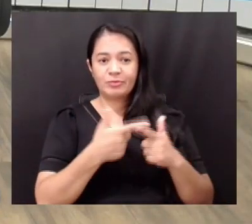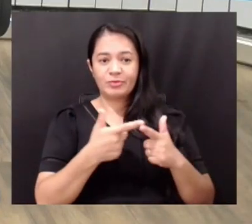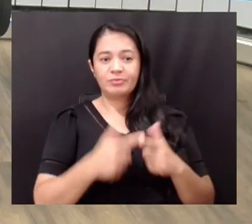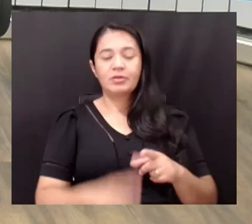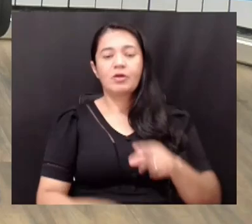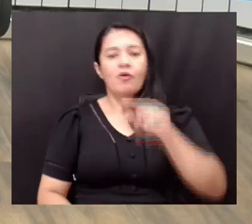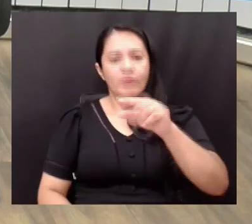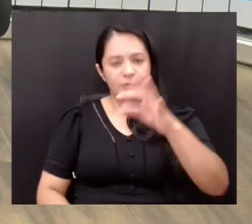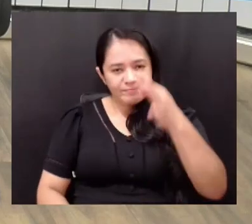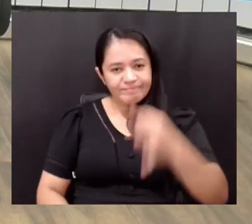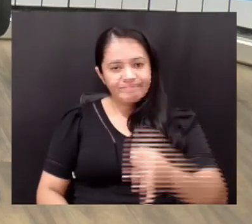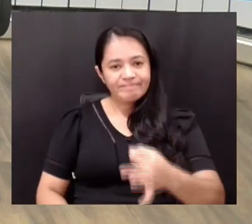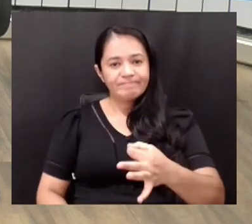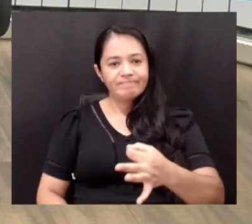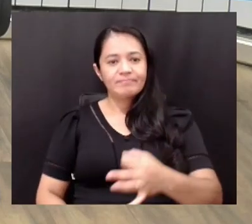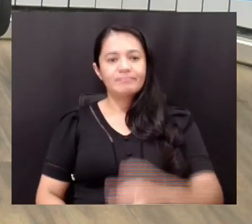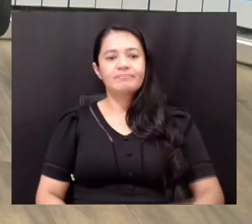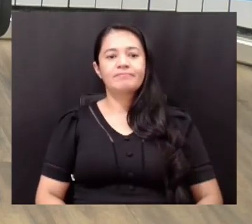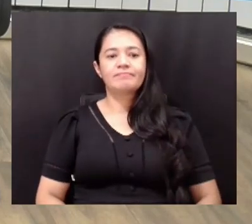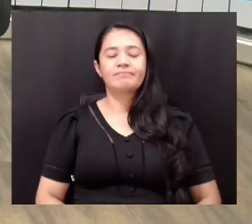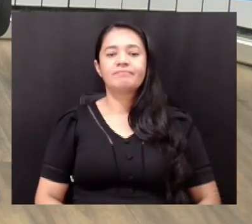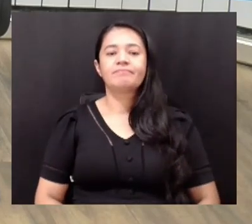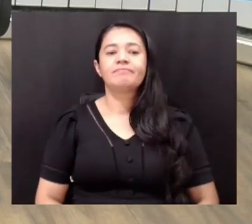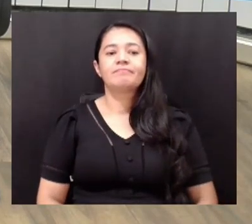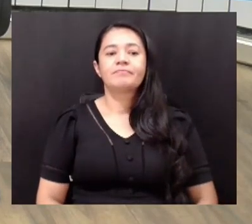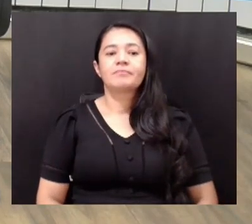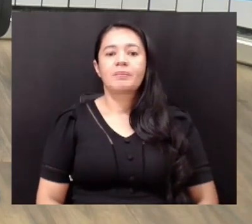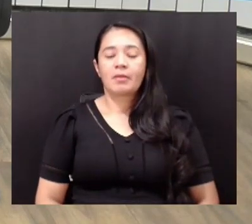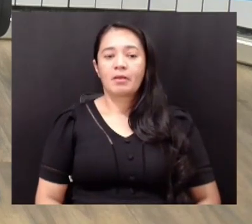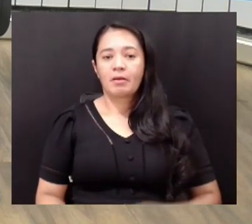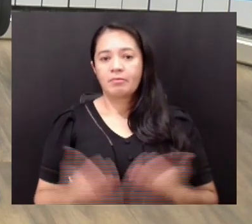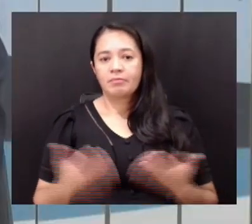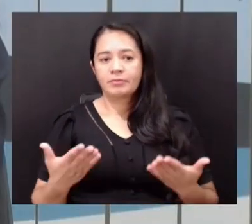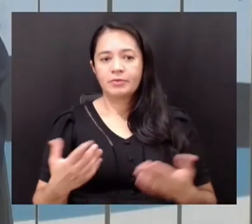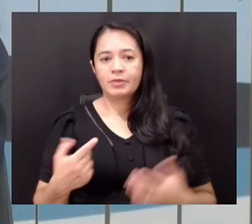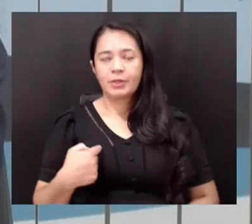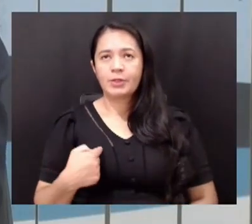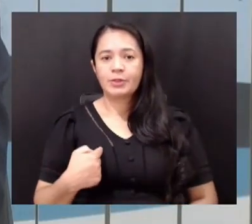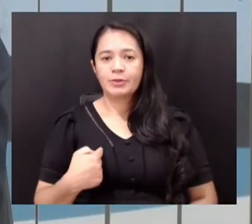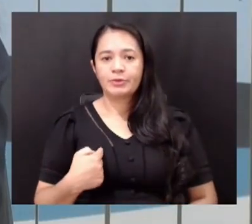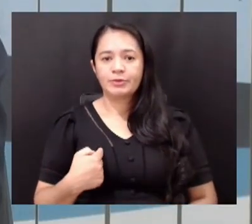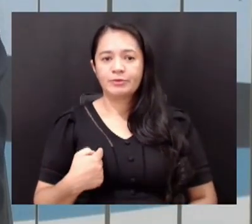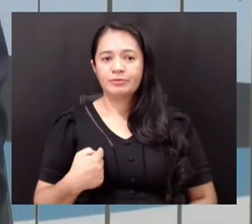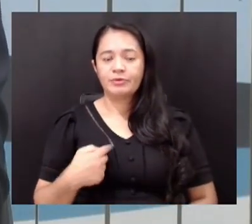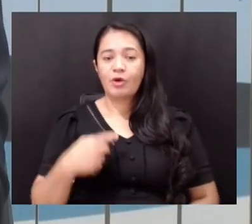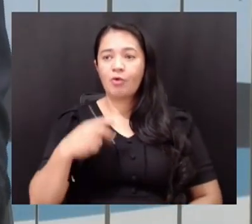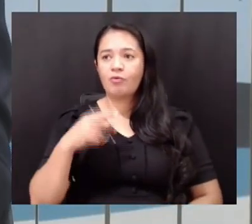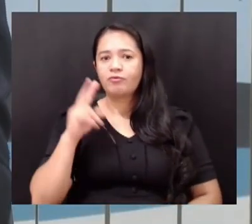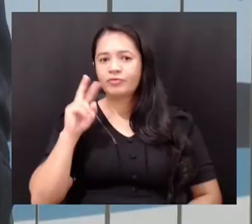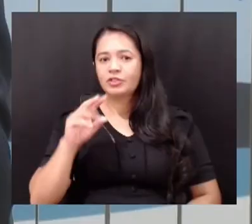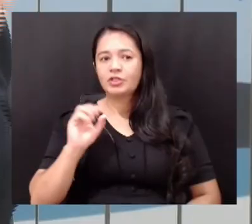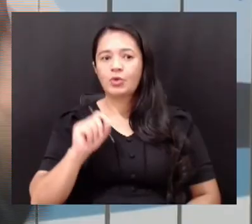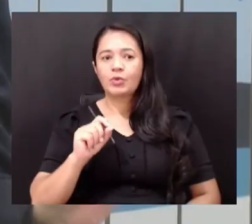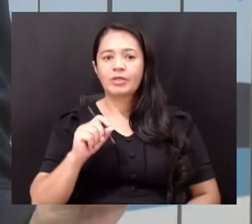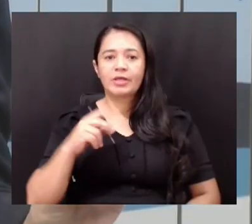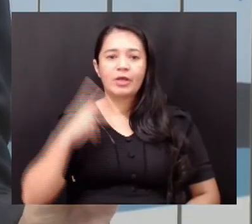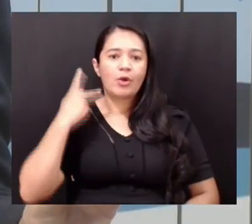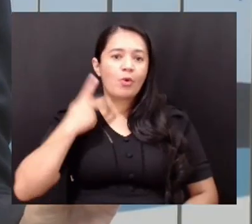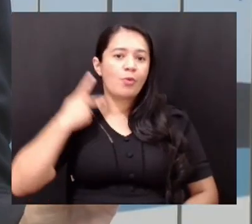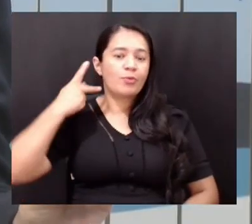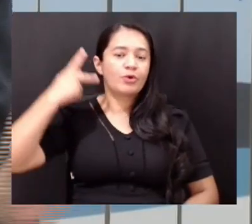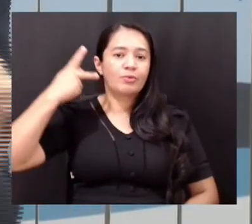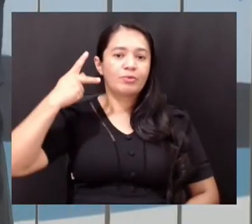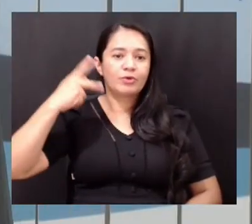você falou e feliz. Eu vi um promotor do trabalho colocando que se doença mental